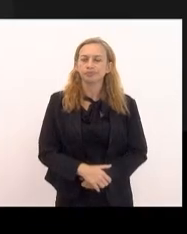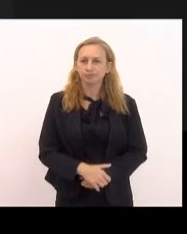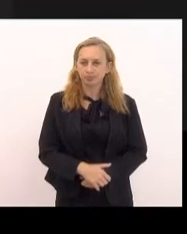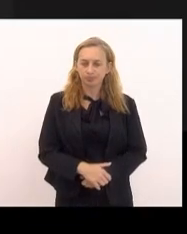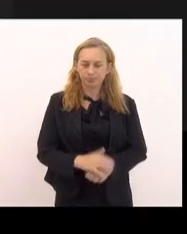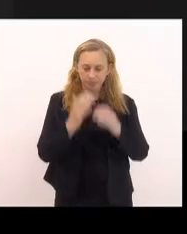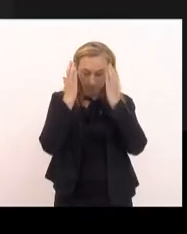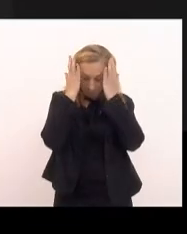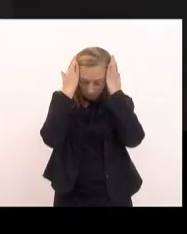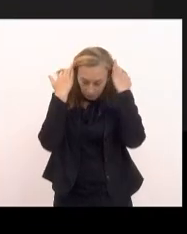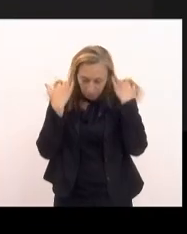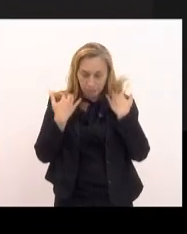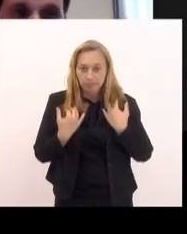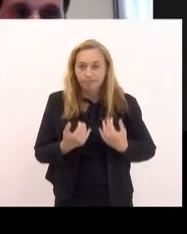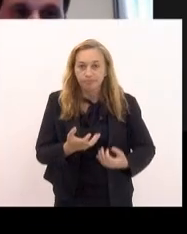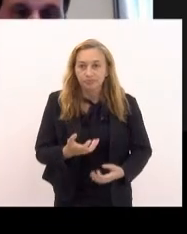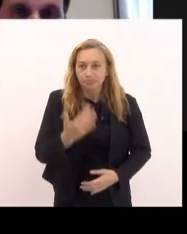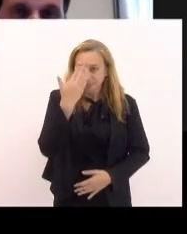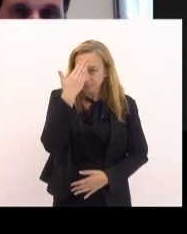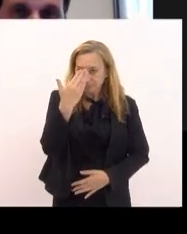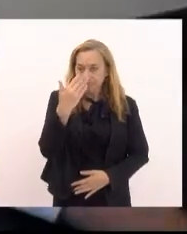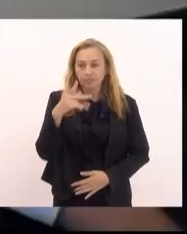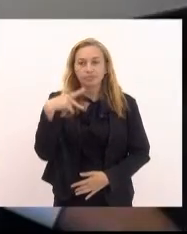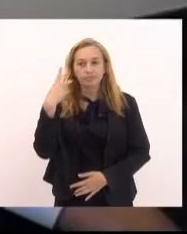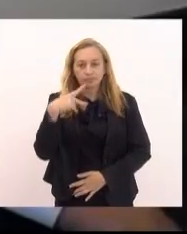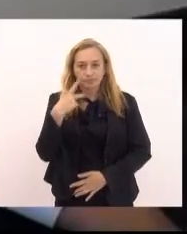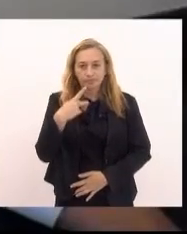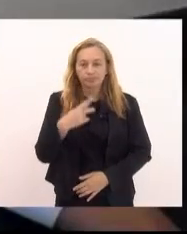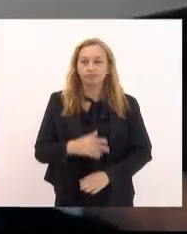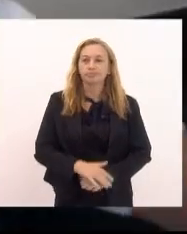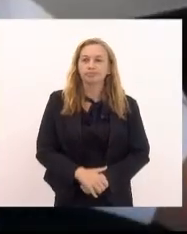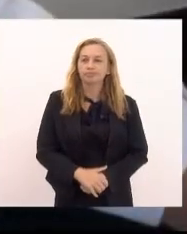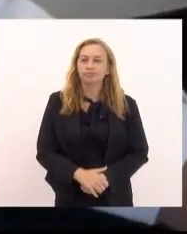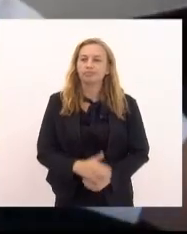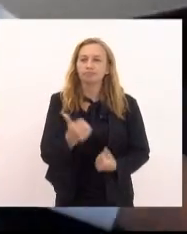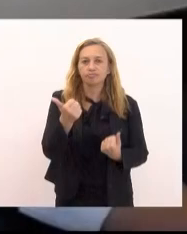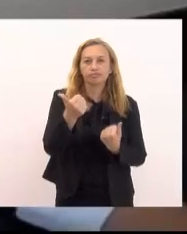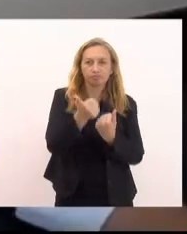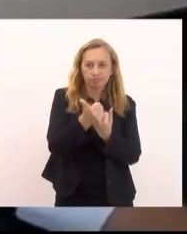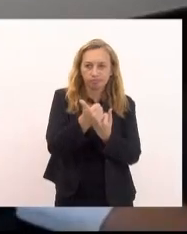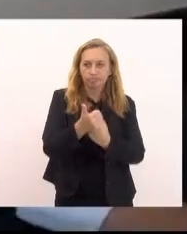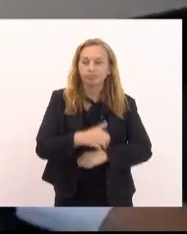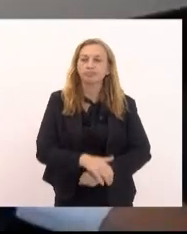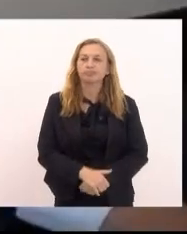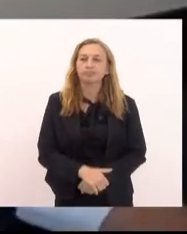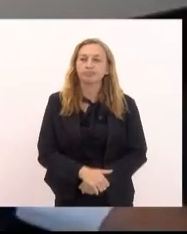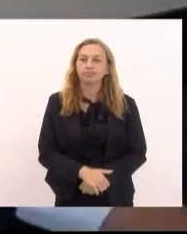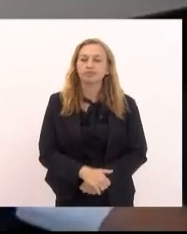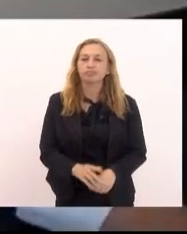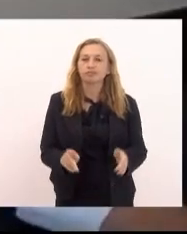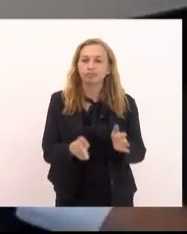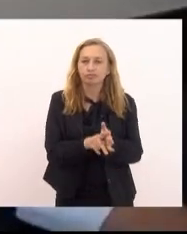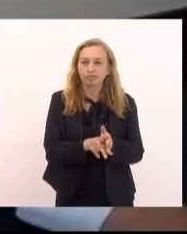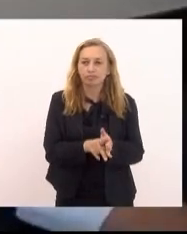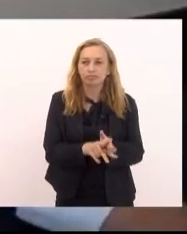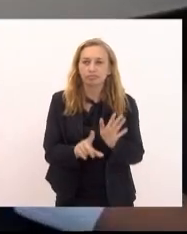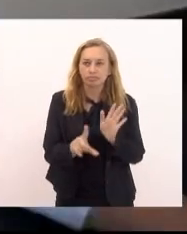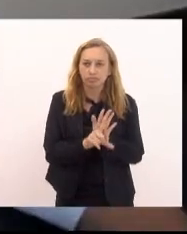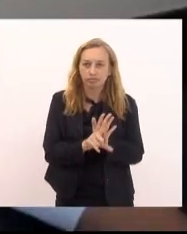Bom, quero agradecer ao Parlamento Fluminense pelo apoio ao projeto de